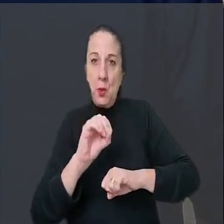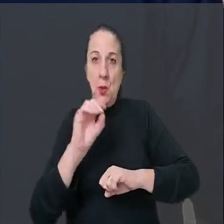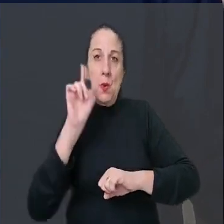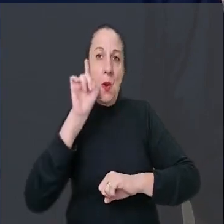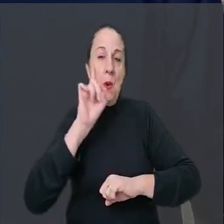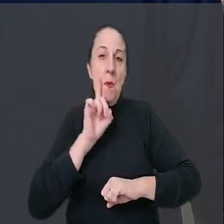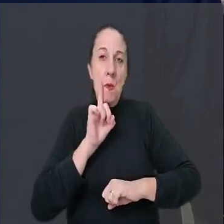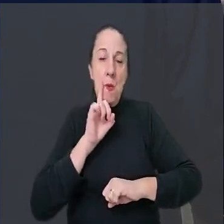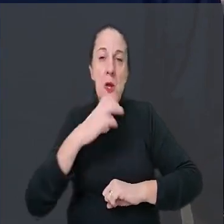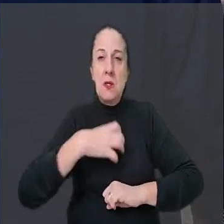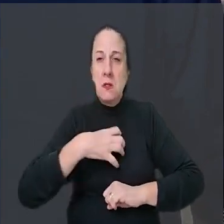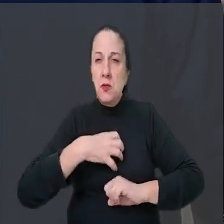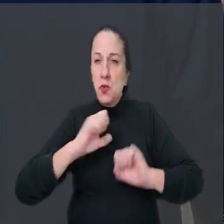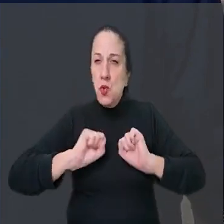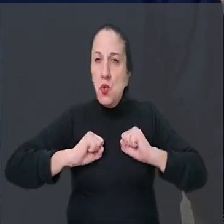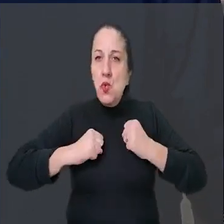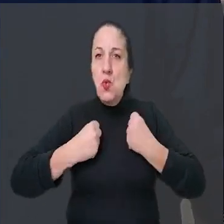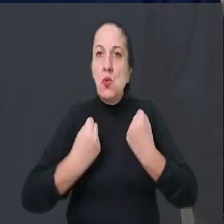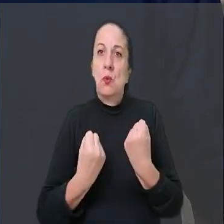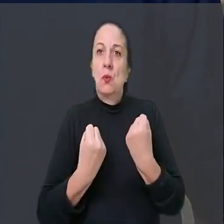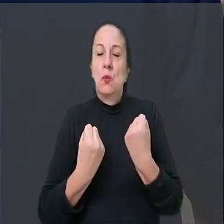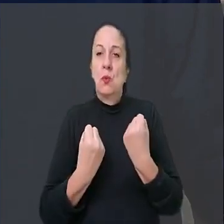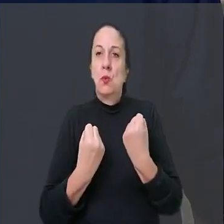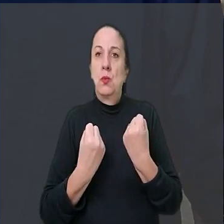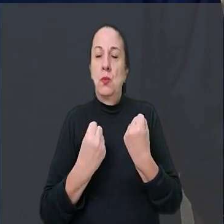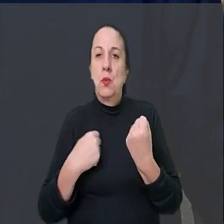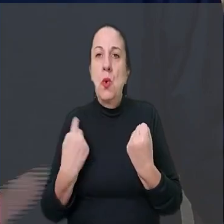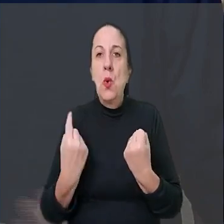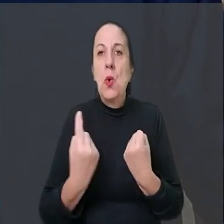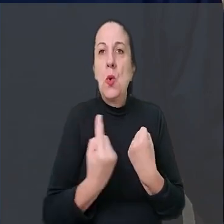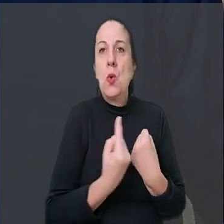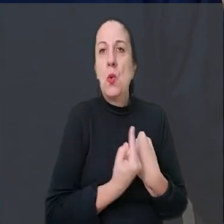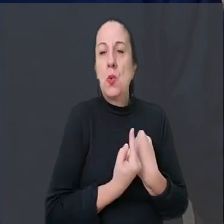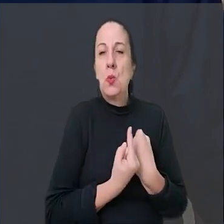Ibero-Americanos no sentido de fortalecer